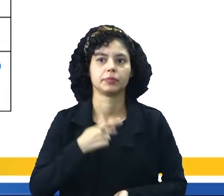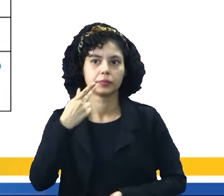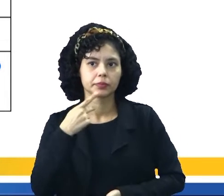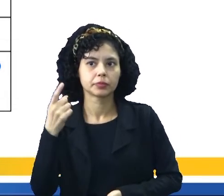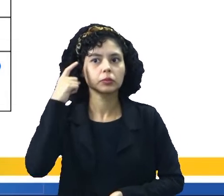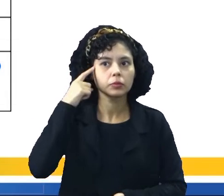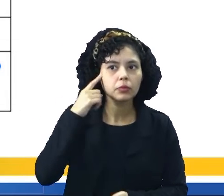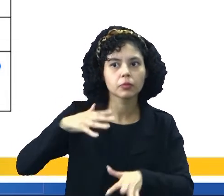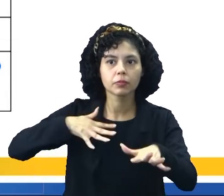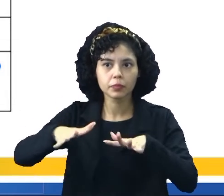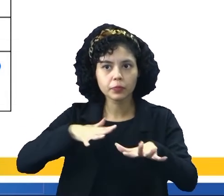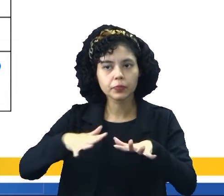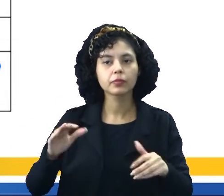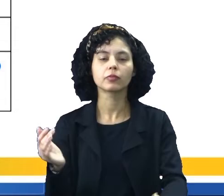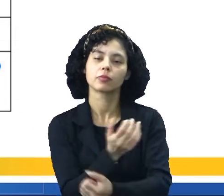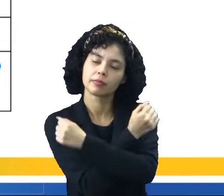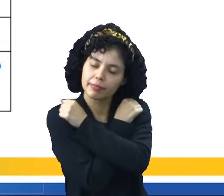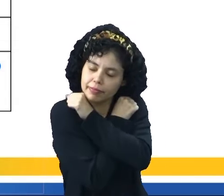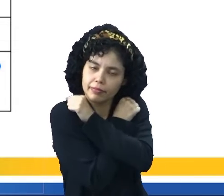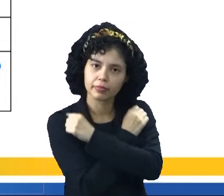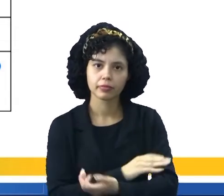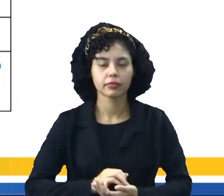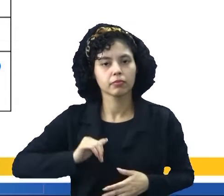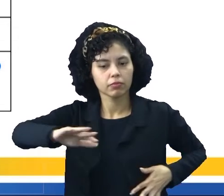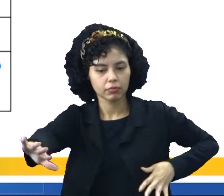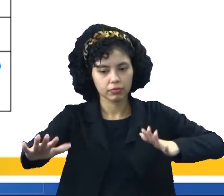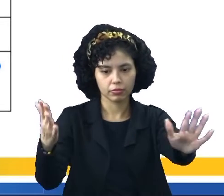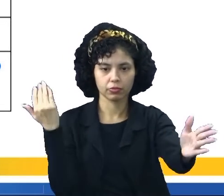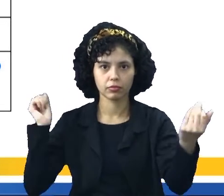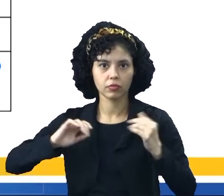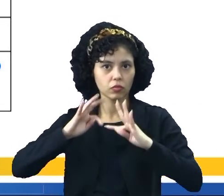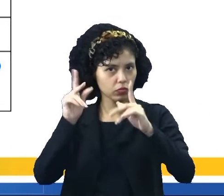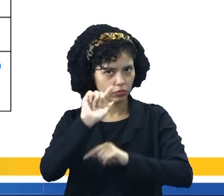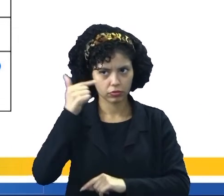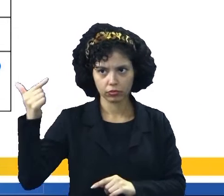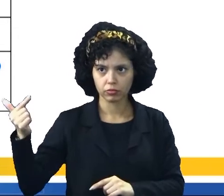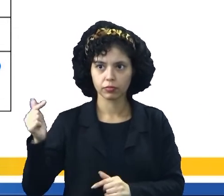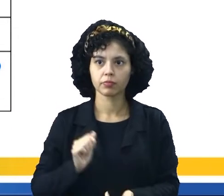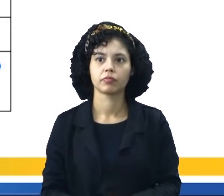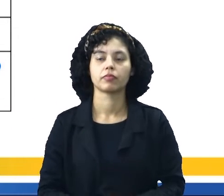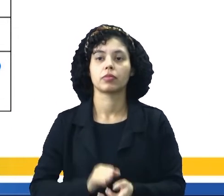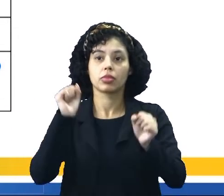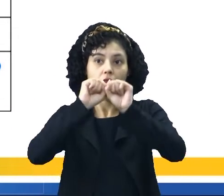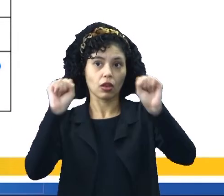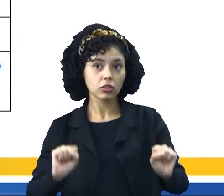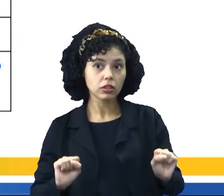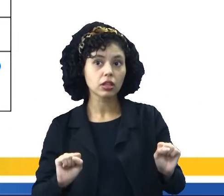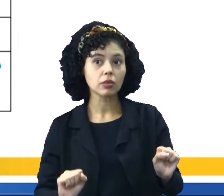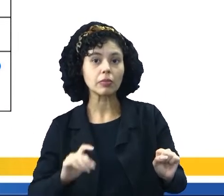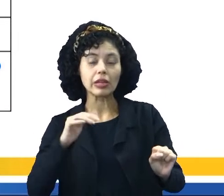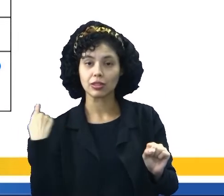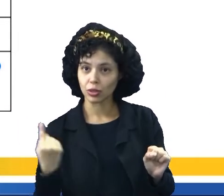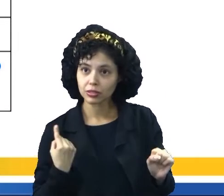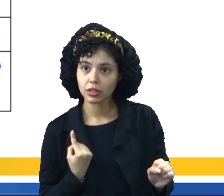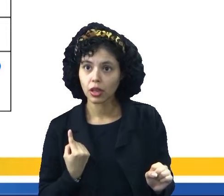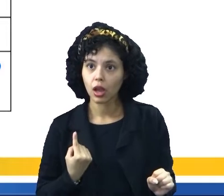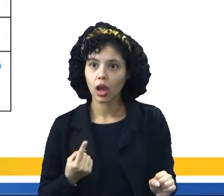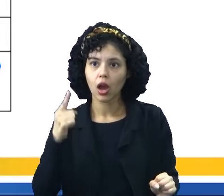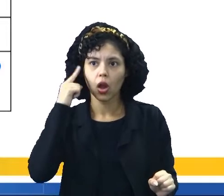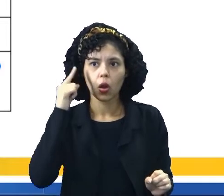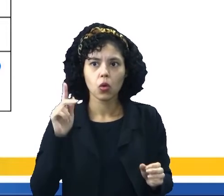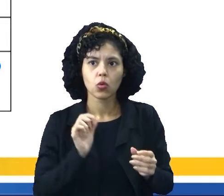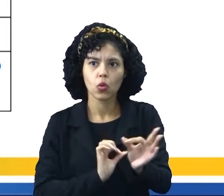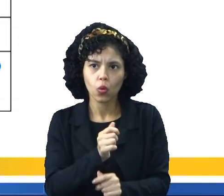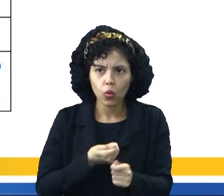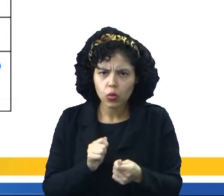falar, o pensar, movimentar um braço, uma perna, etc. No sistema nervoso autônomo, são ações inconscientes. Nós